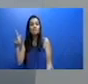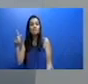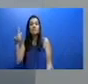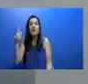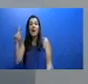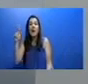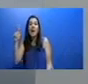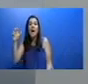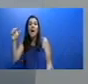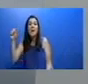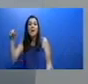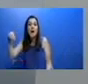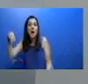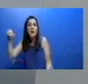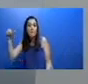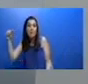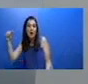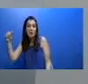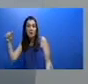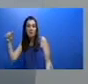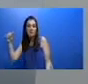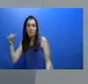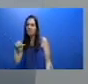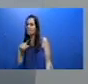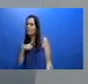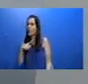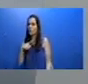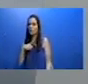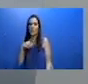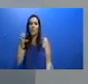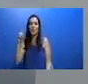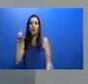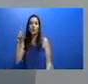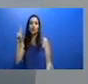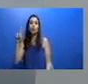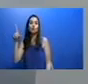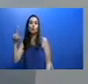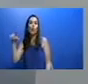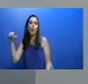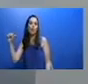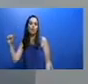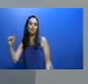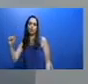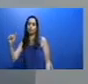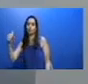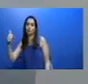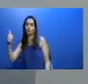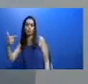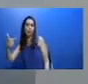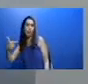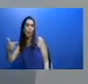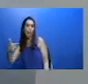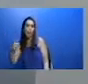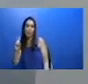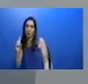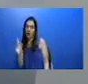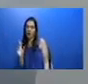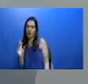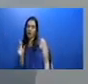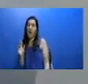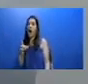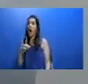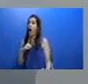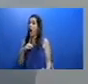nós não compramos dúzias de bolachinhas ou de biscoitinhos. Ah, professora, se eu comprar uma dúzia de pacotes, aí